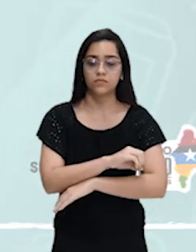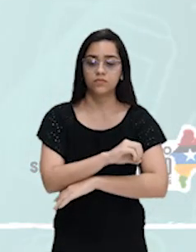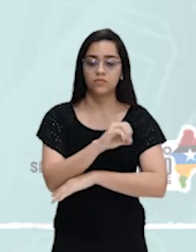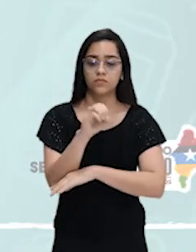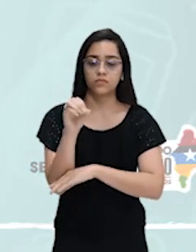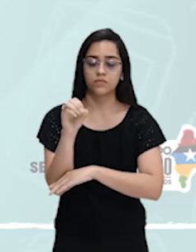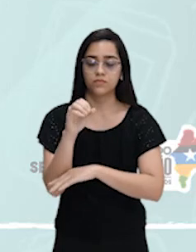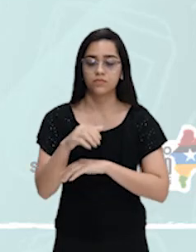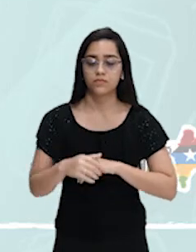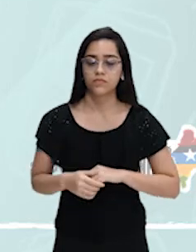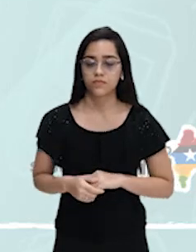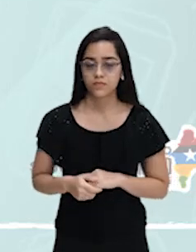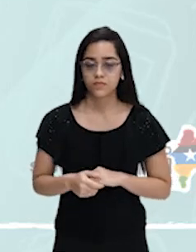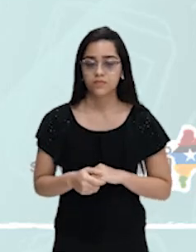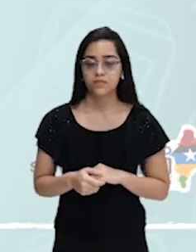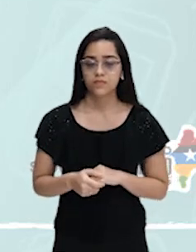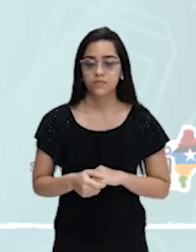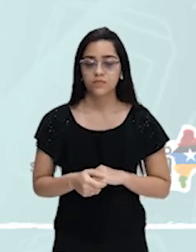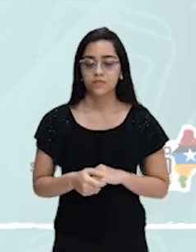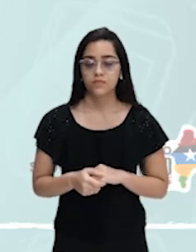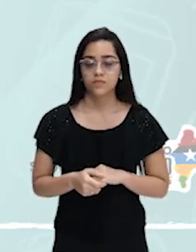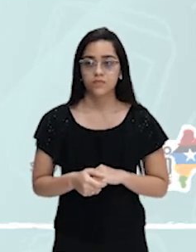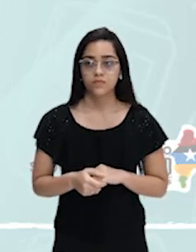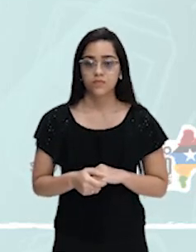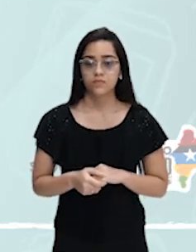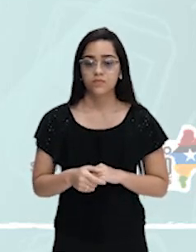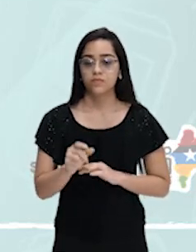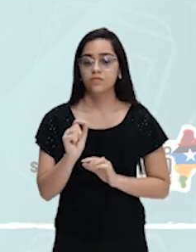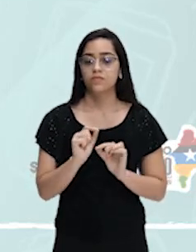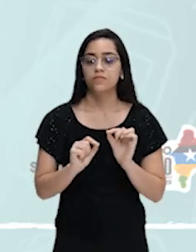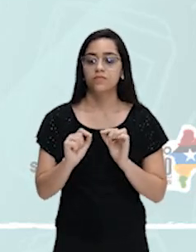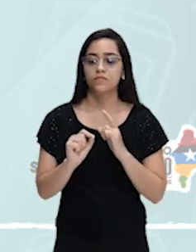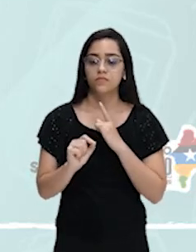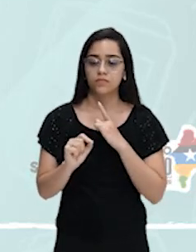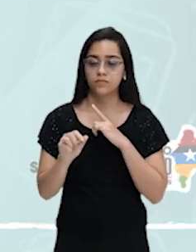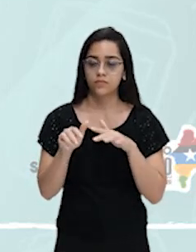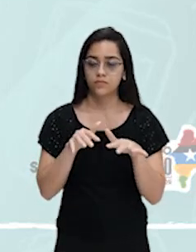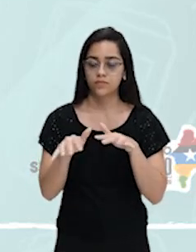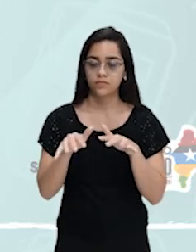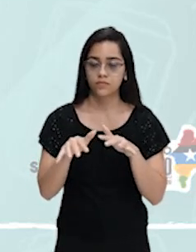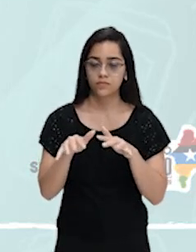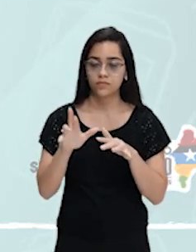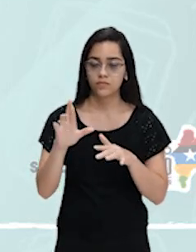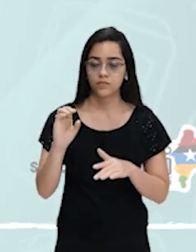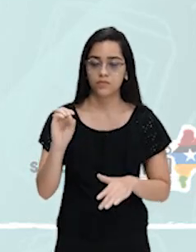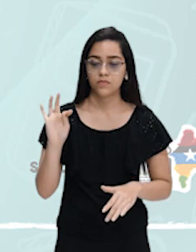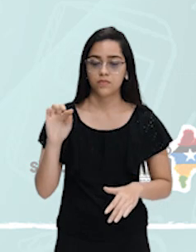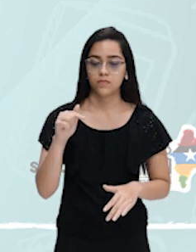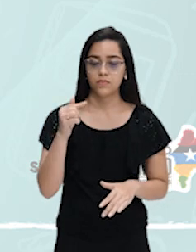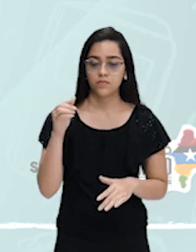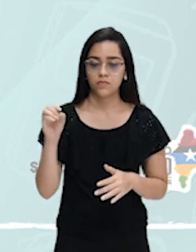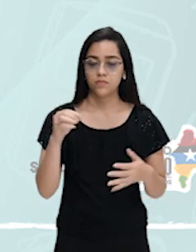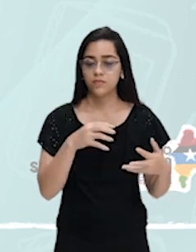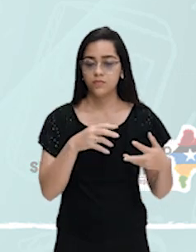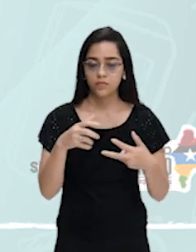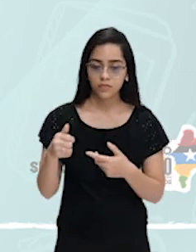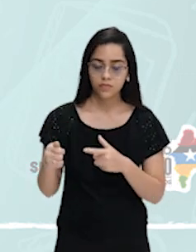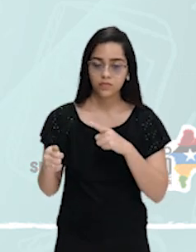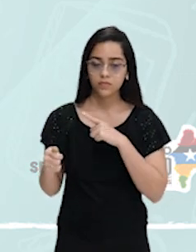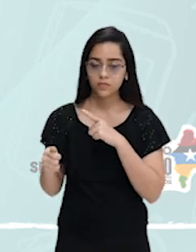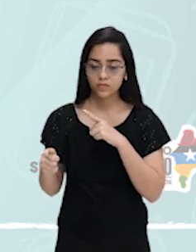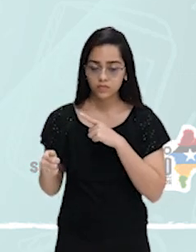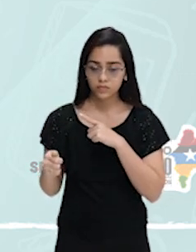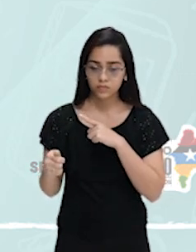ok? Movimento diurno dos astros é um reflexo dos movimentos de rotação da Terra, que se faz,